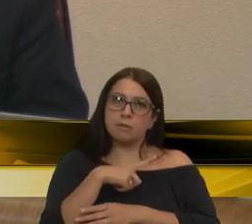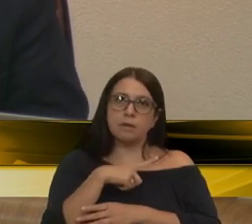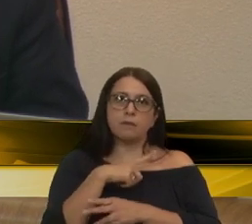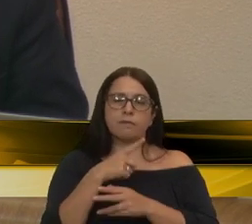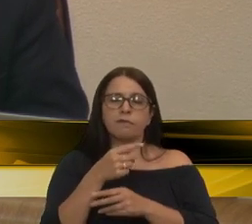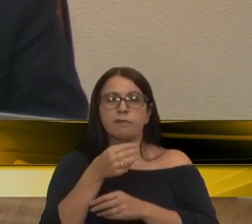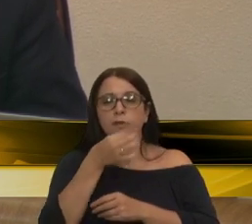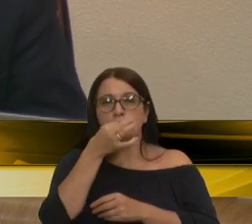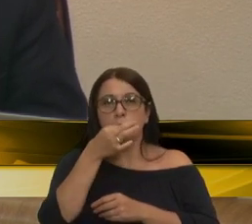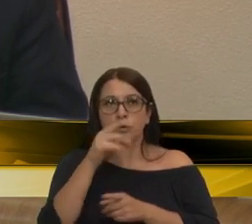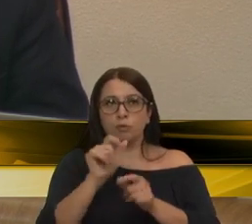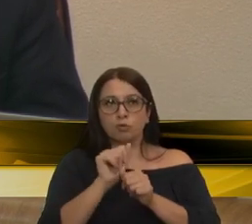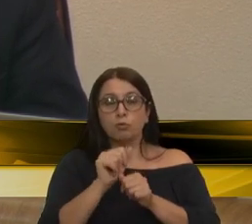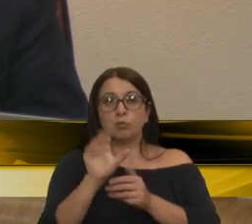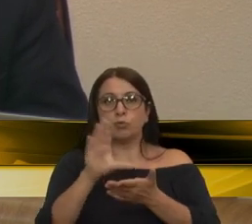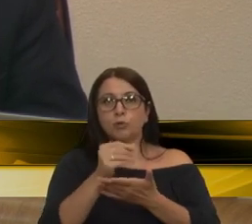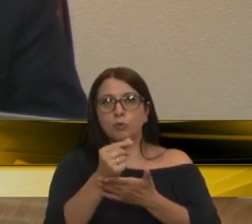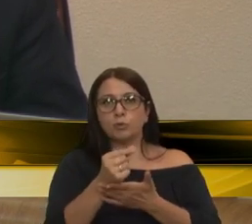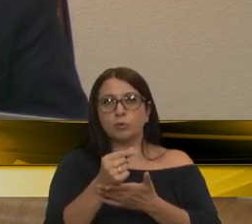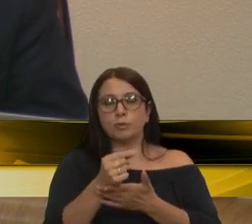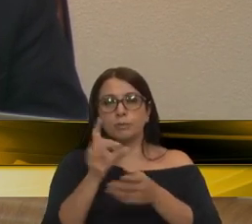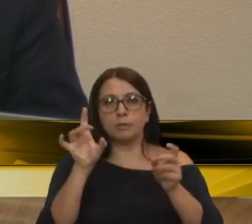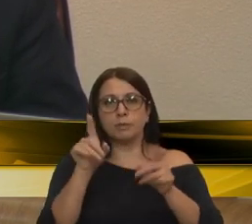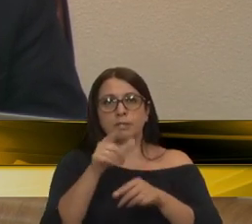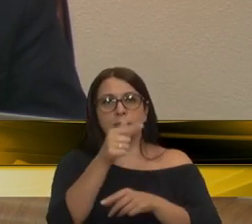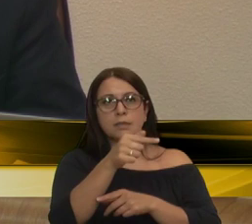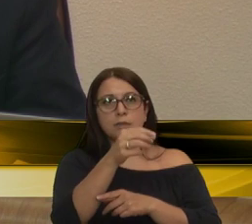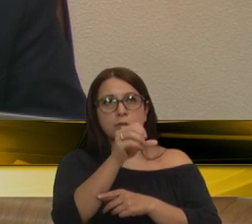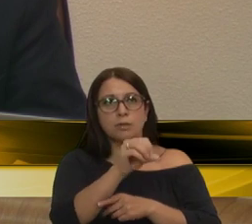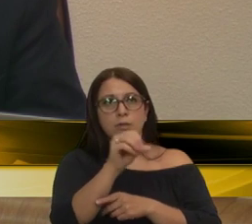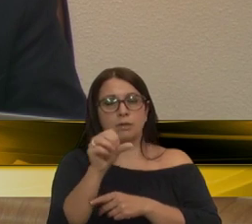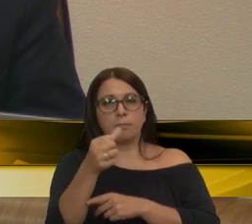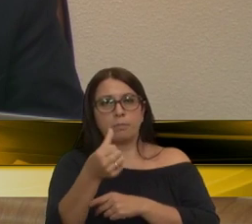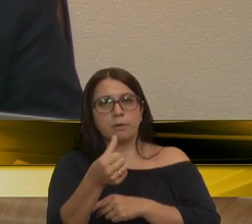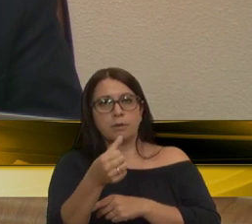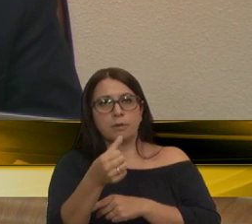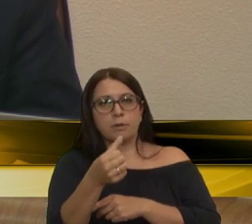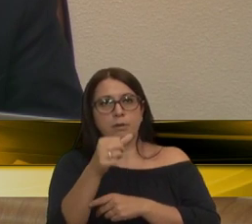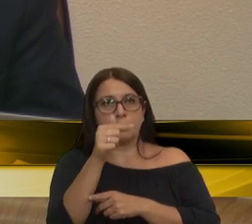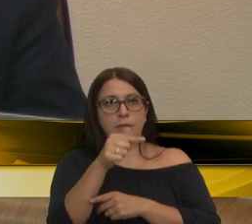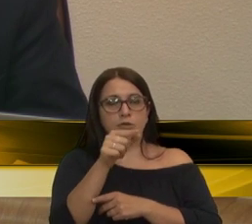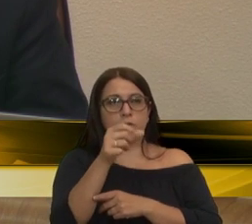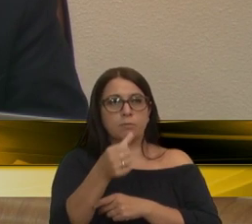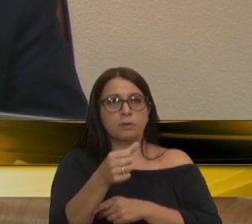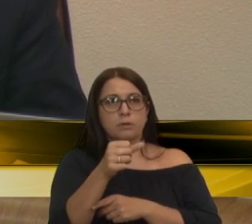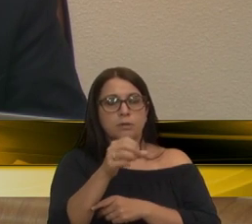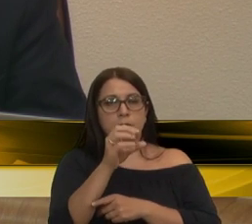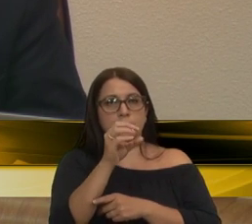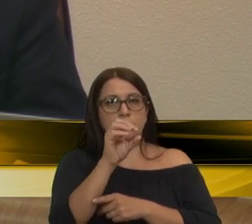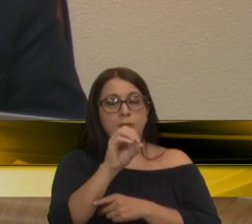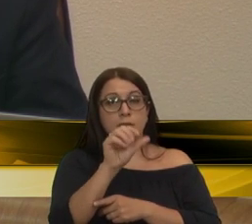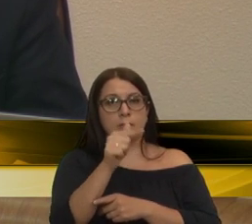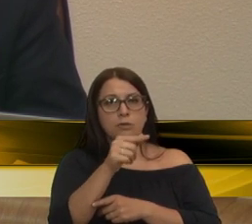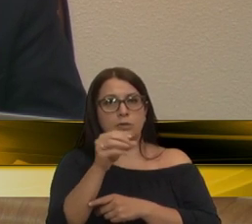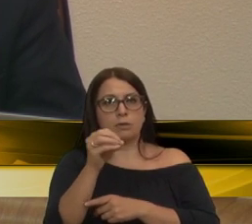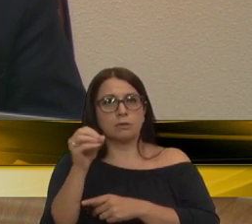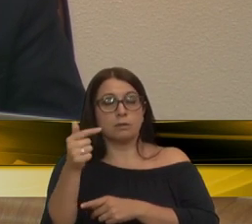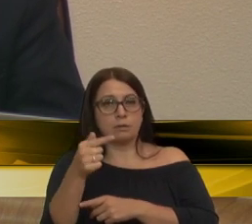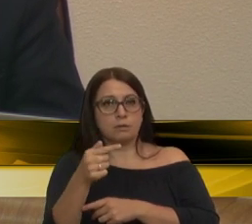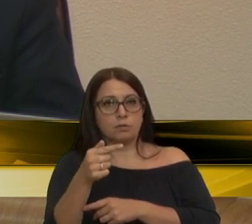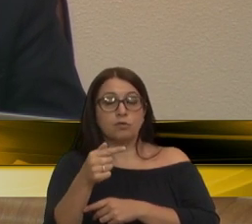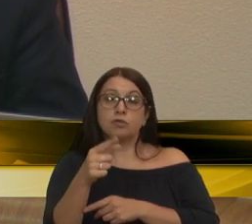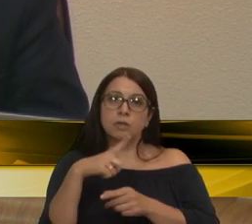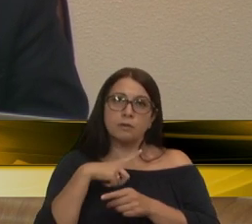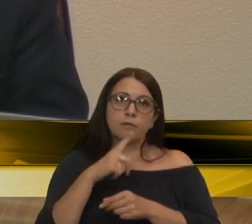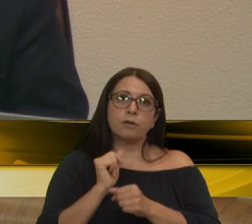interposição de recurso especial 7006765 007, que foi agravado